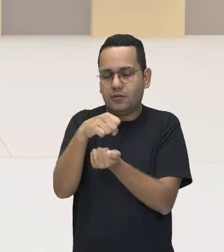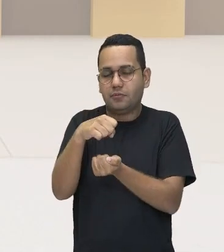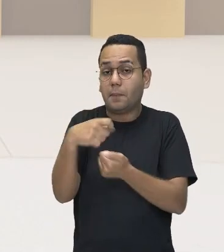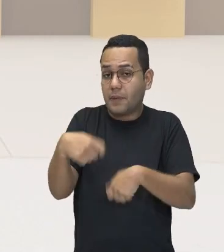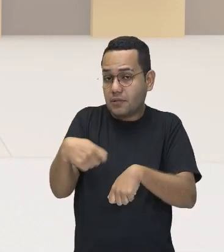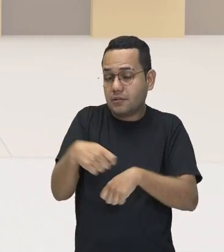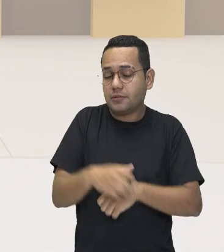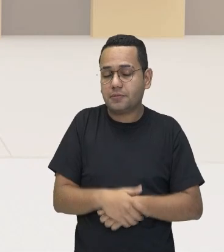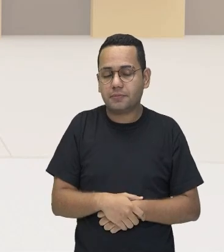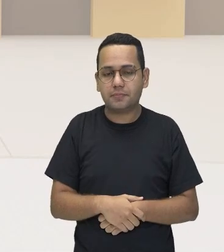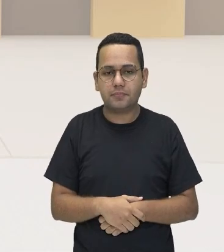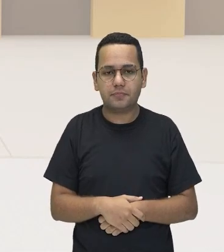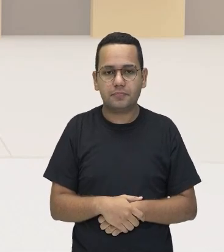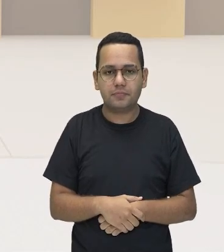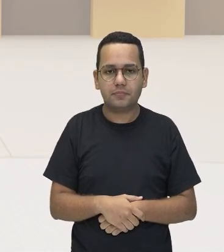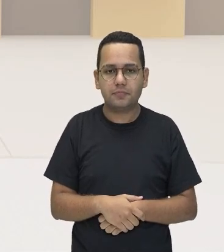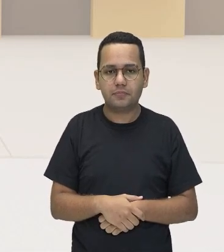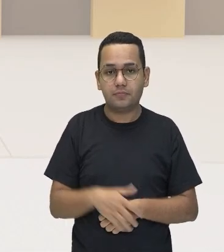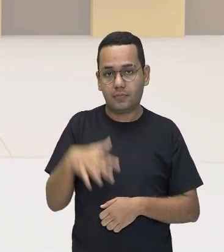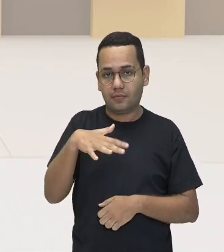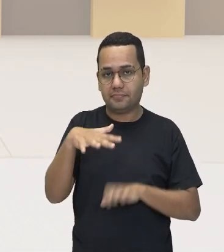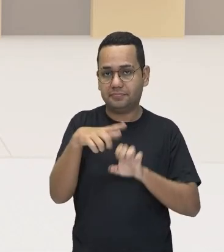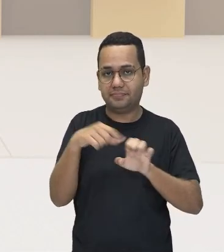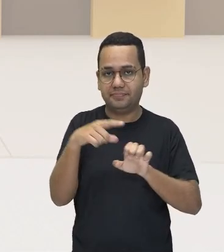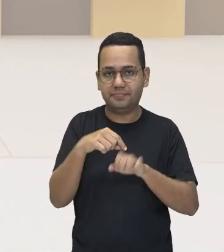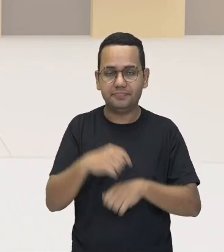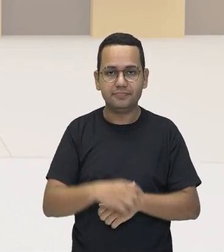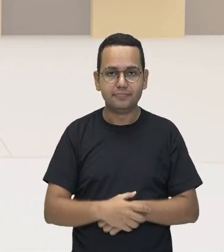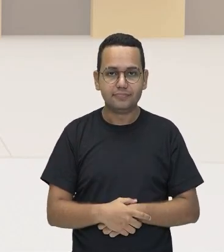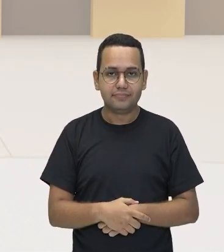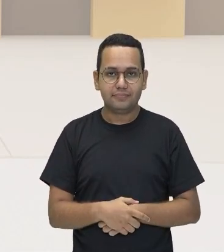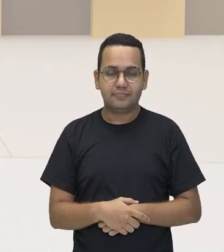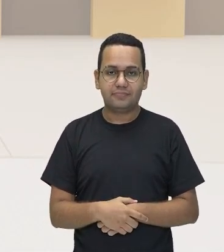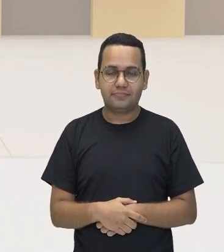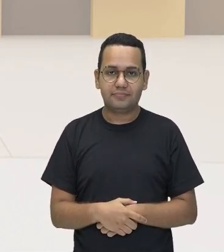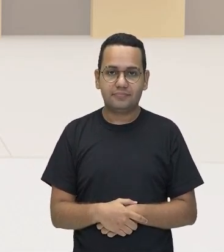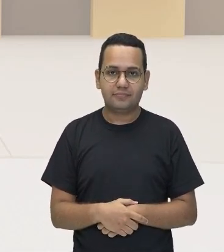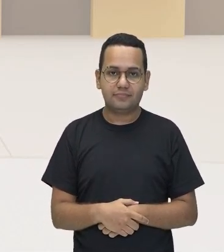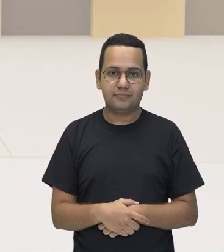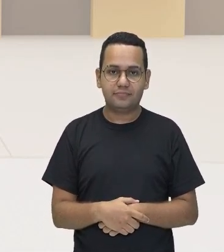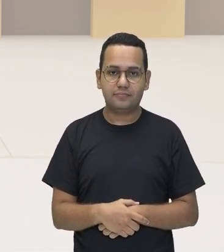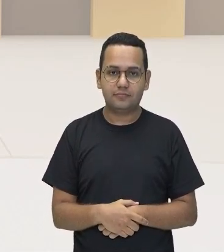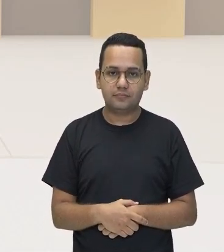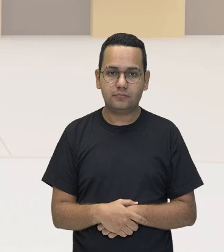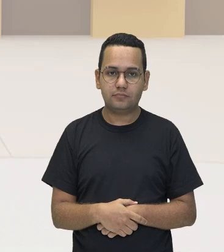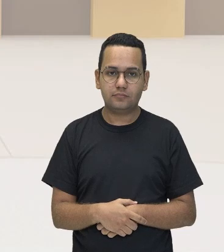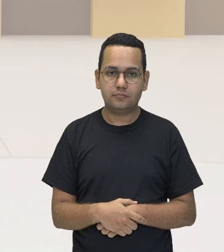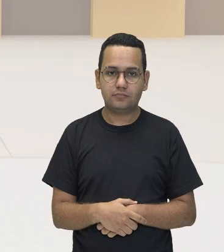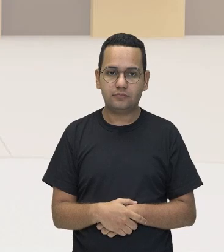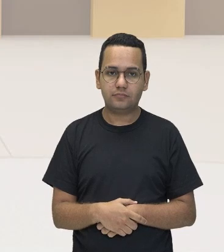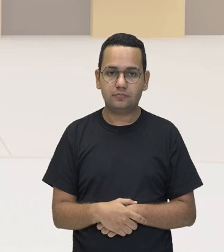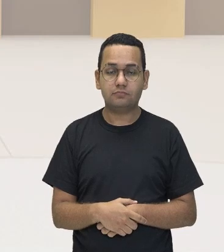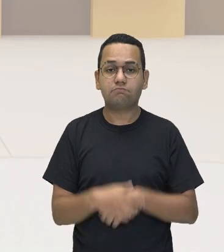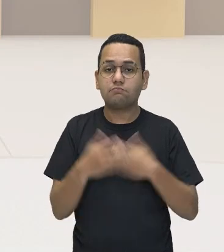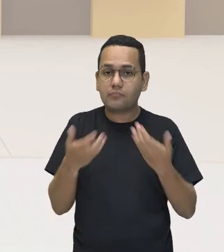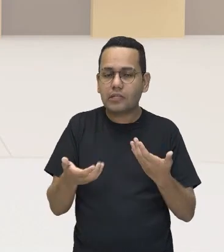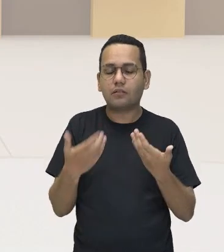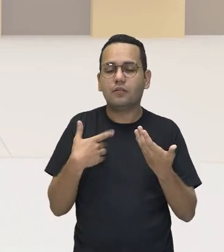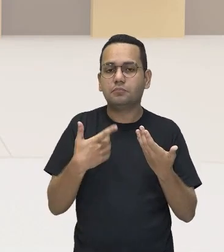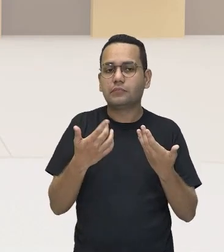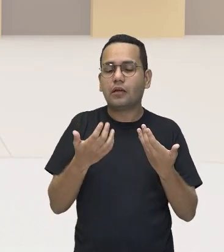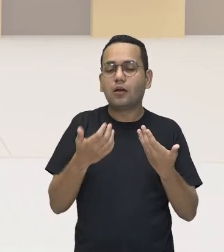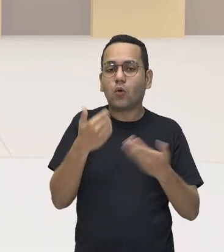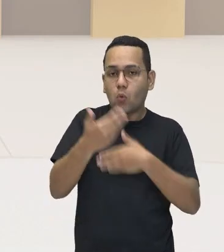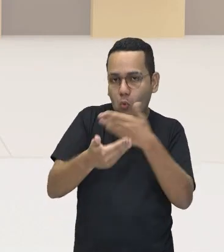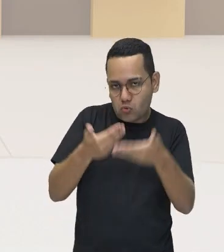da sustentabilidade no empreendedorismo, tá? Então, comprometer-se com essas práticas de desenvolvimento sustentável que